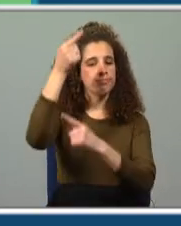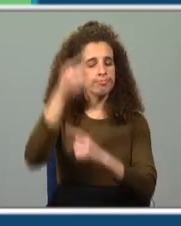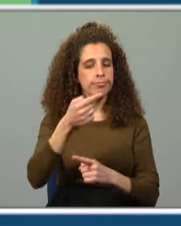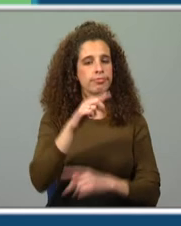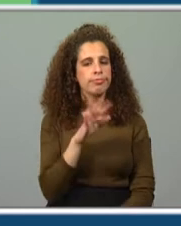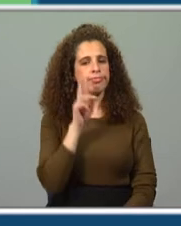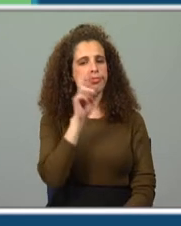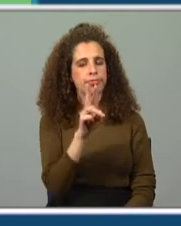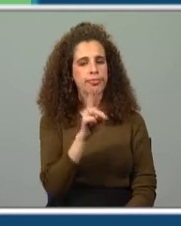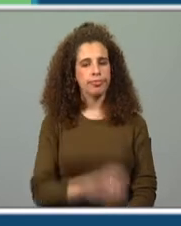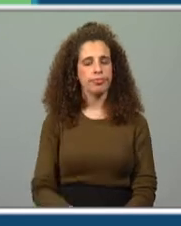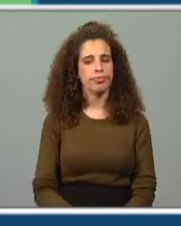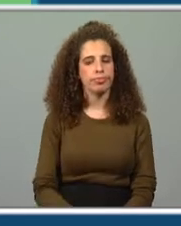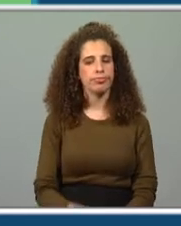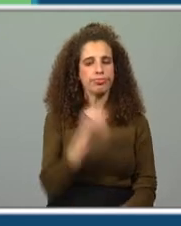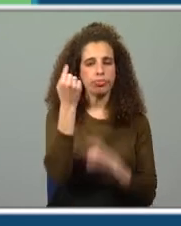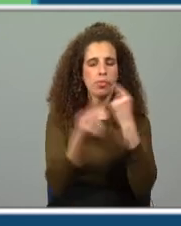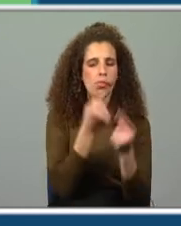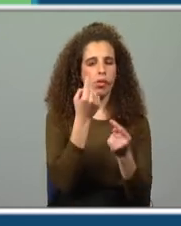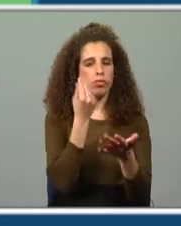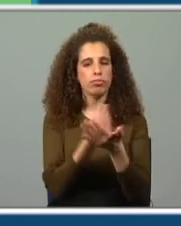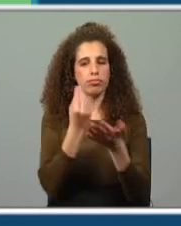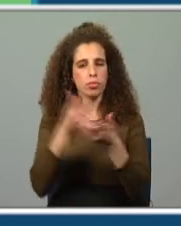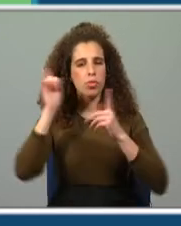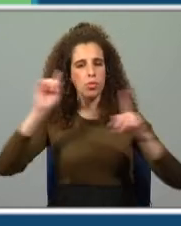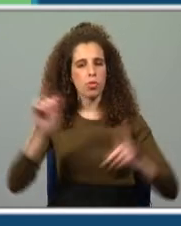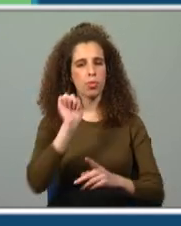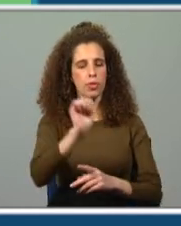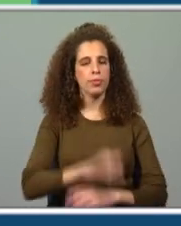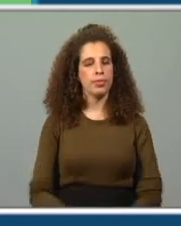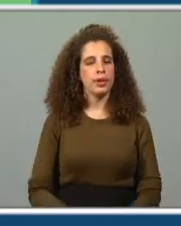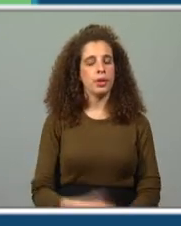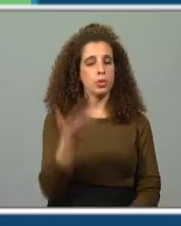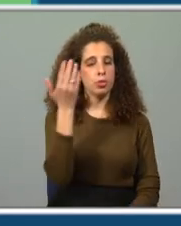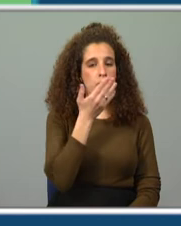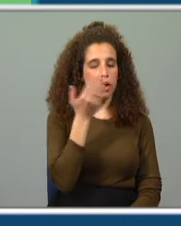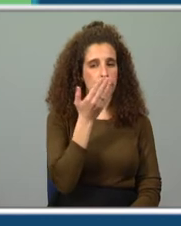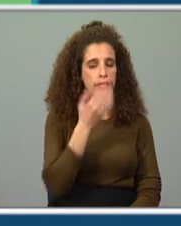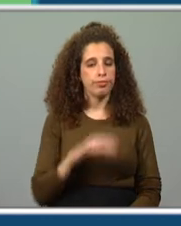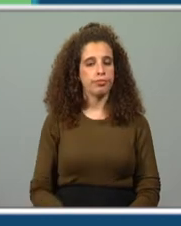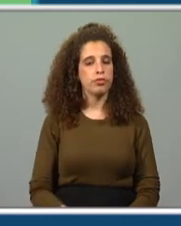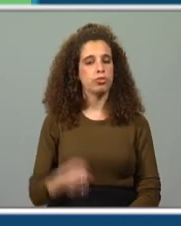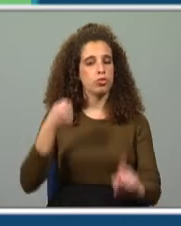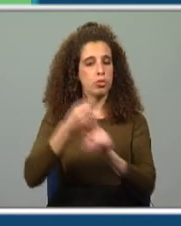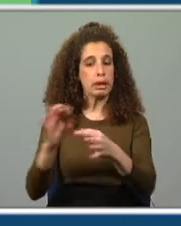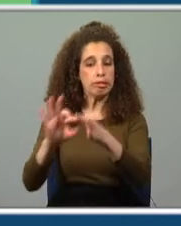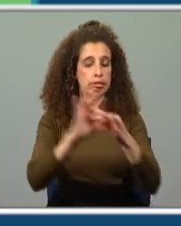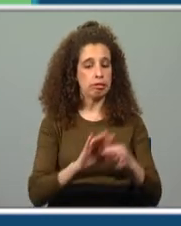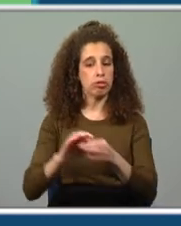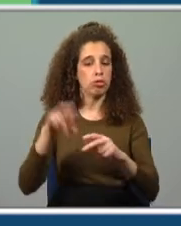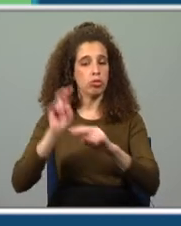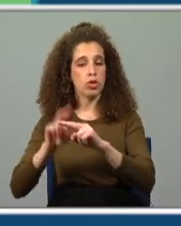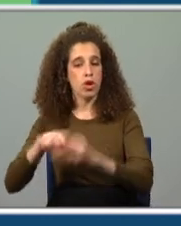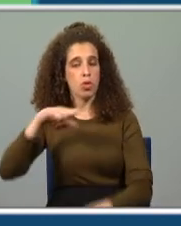apresentar e identificar alguns instrumentos musicais. É um bloco de domínio da articulação curricular